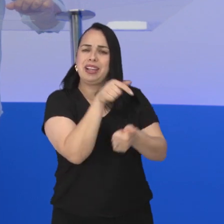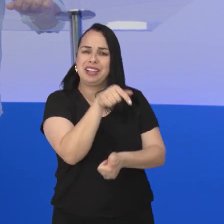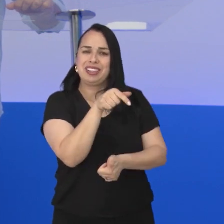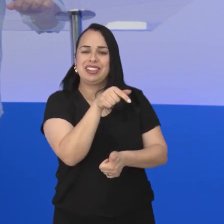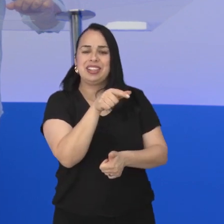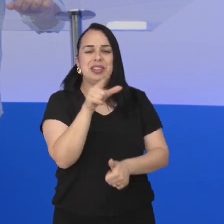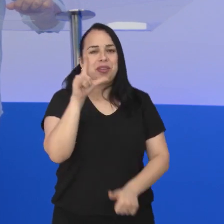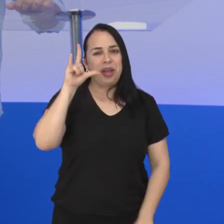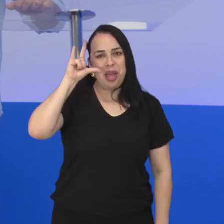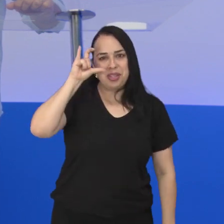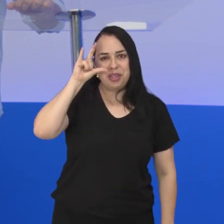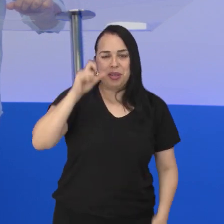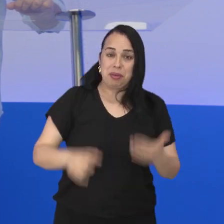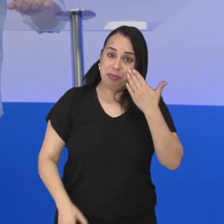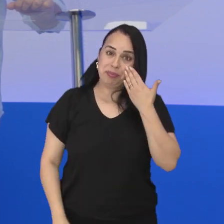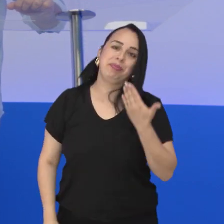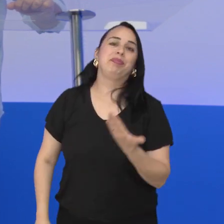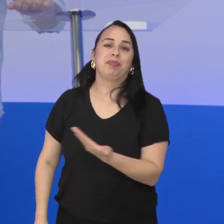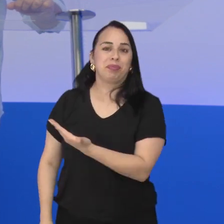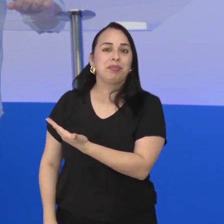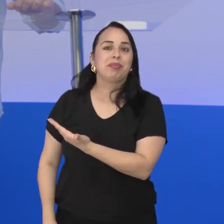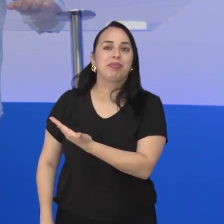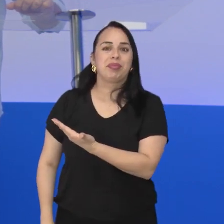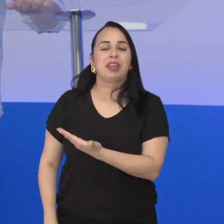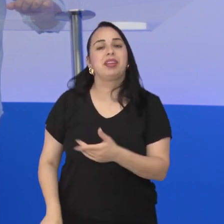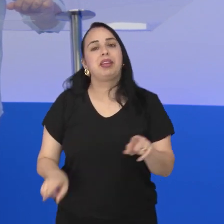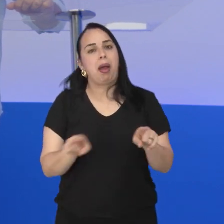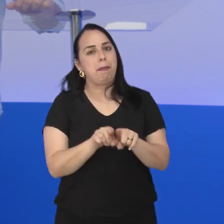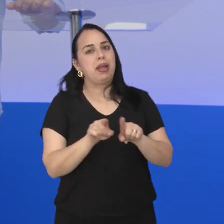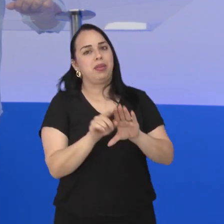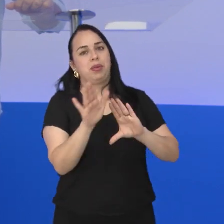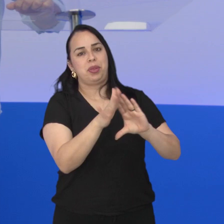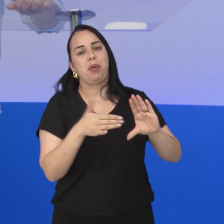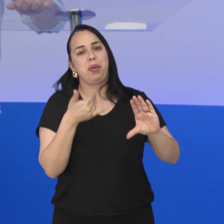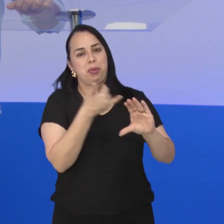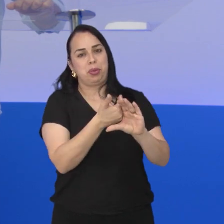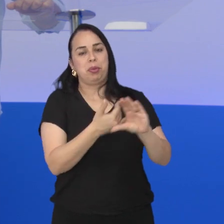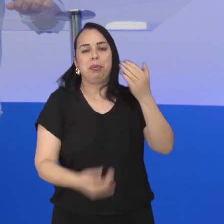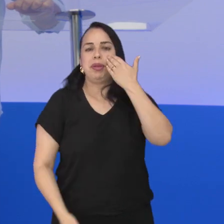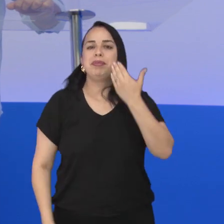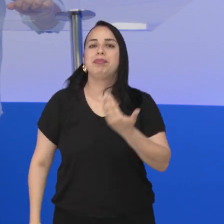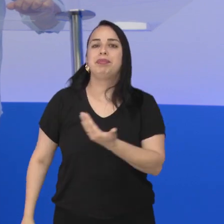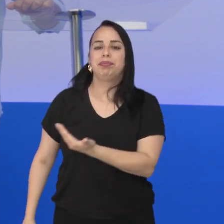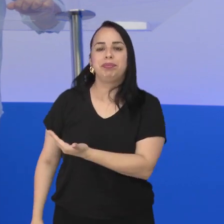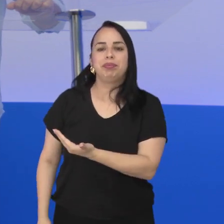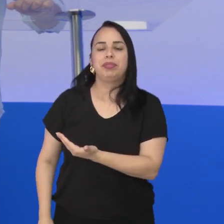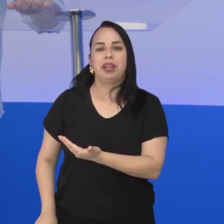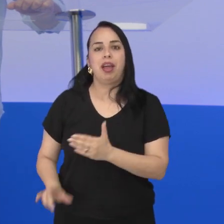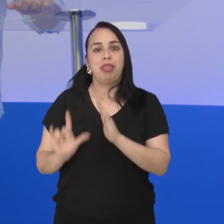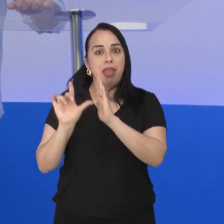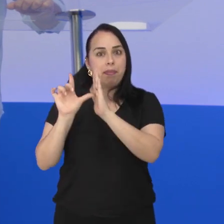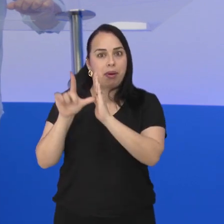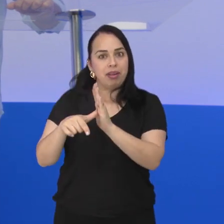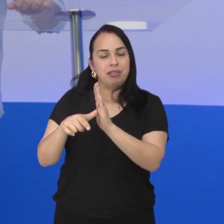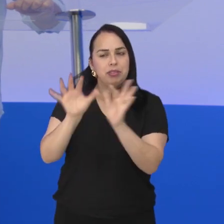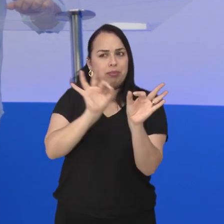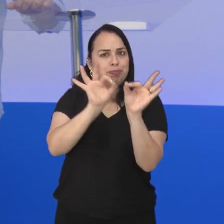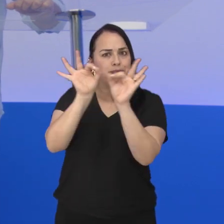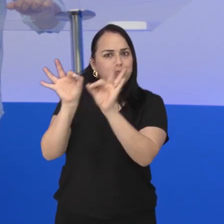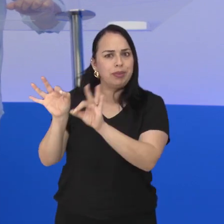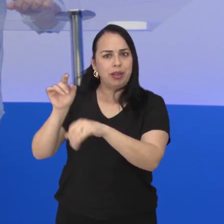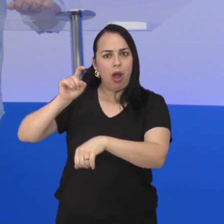gente lá no Instagram, que é o @tvcâmarasjc, e o mesmo endereço lá no YouTube. Logo na sequência,